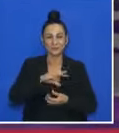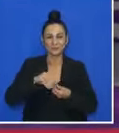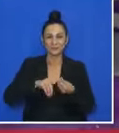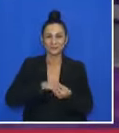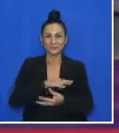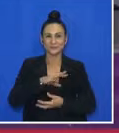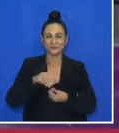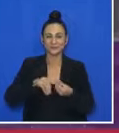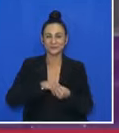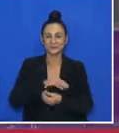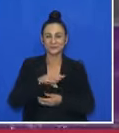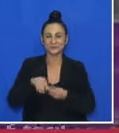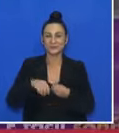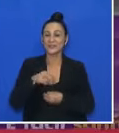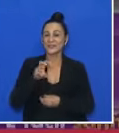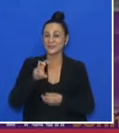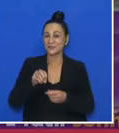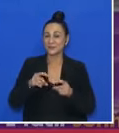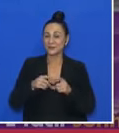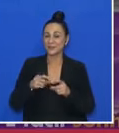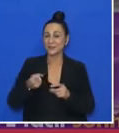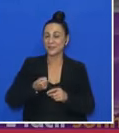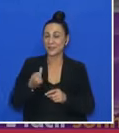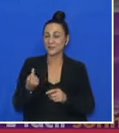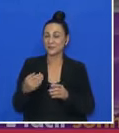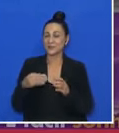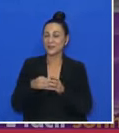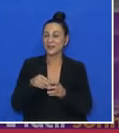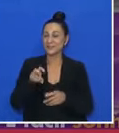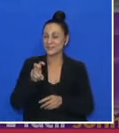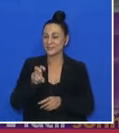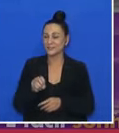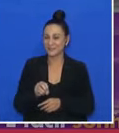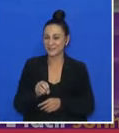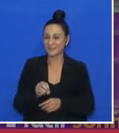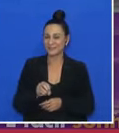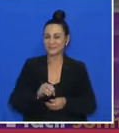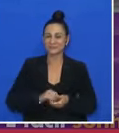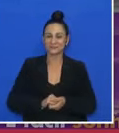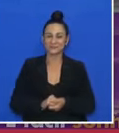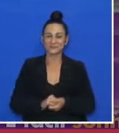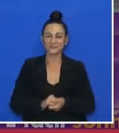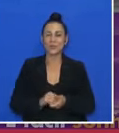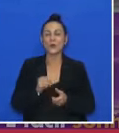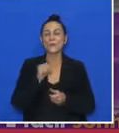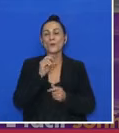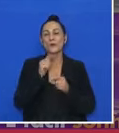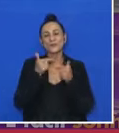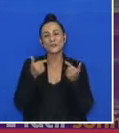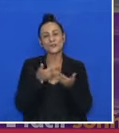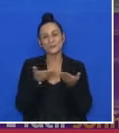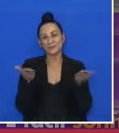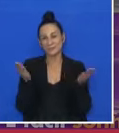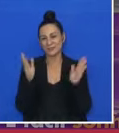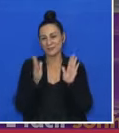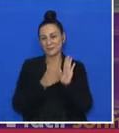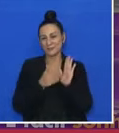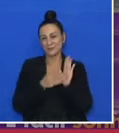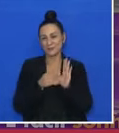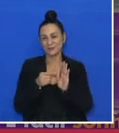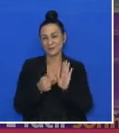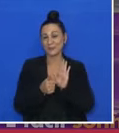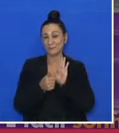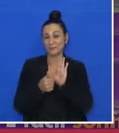Globo carregado, embaralhando 50 bolas numeradas de 01 a 50. Boa sorte para você que apostou. Primeiro número